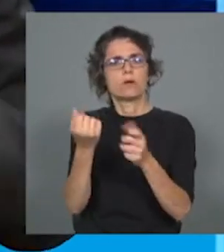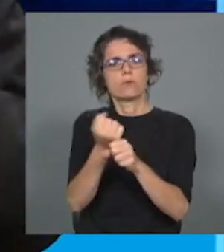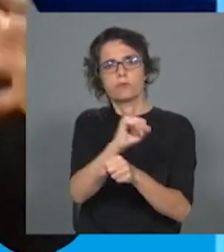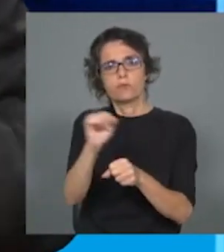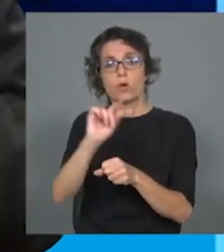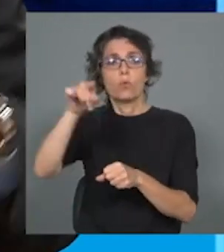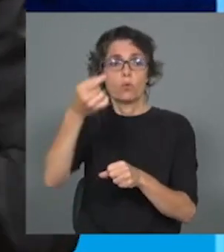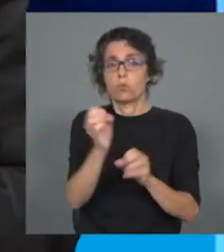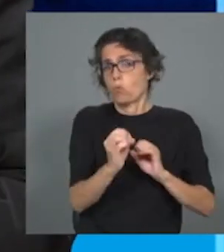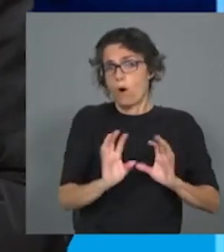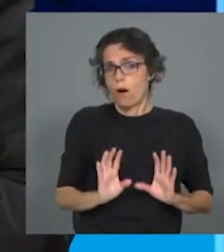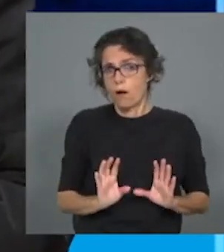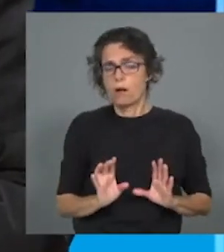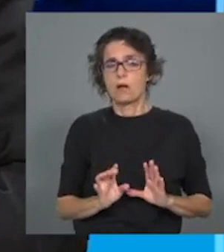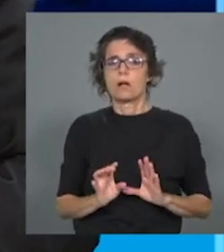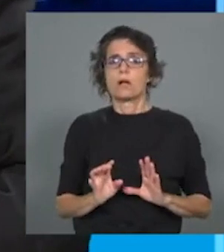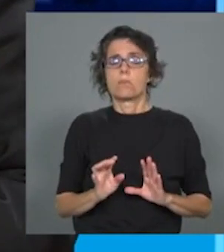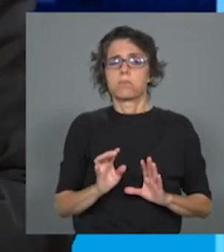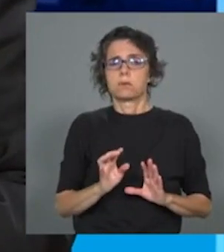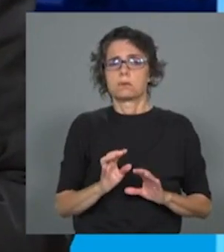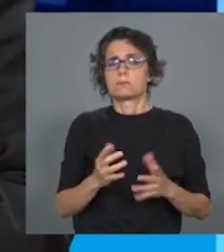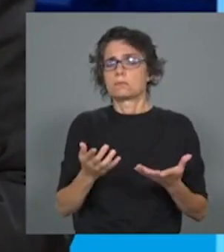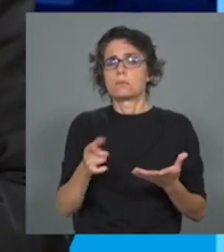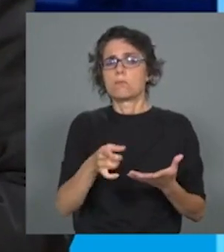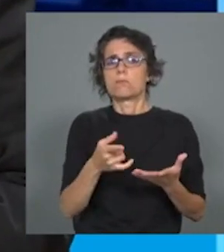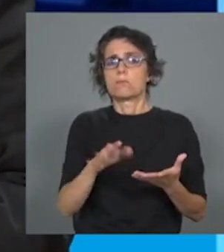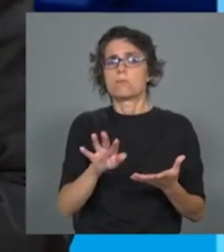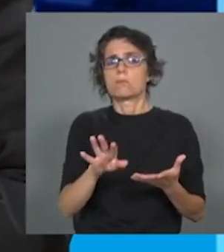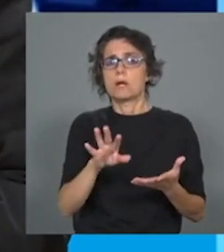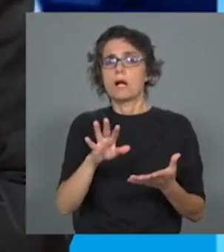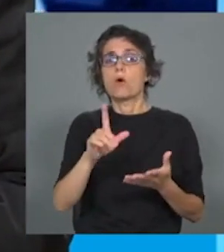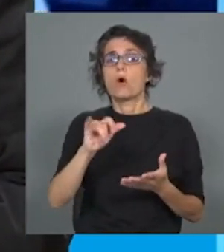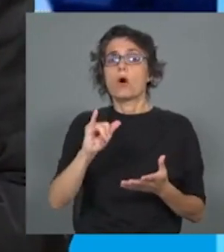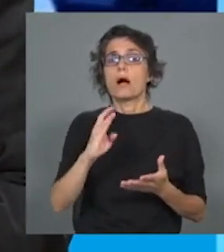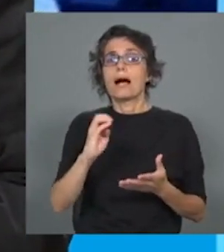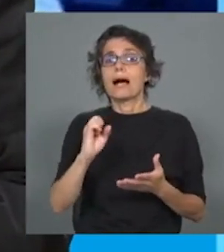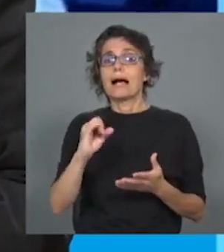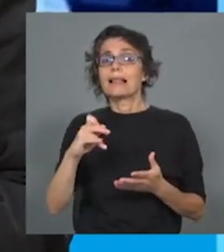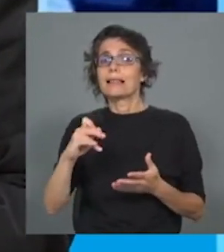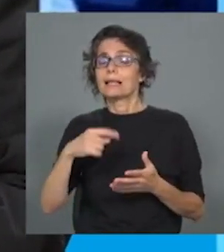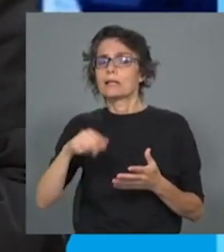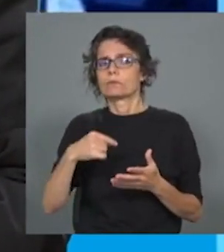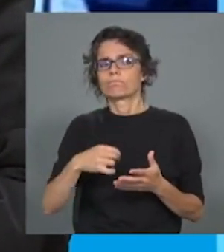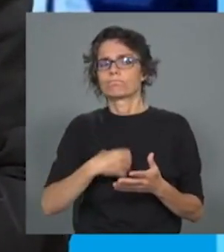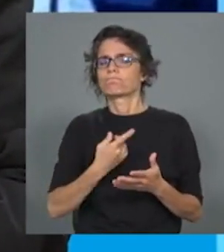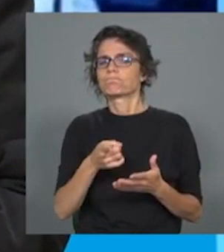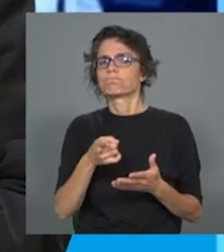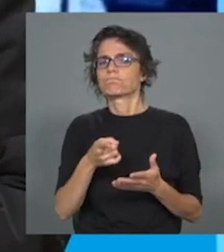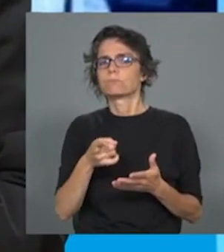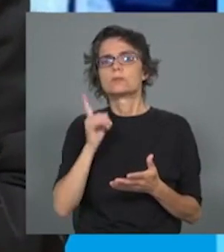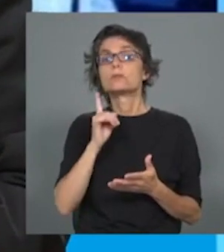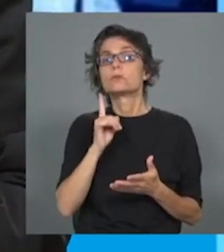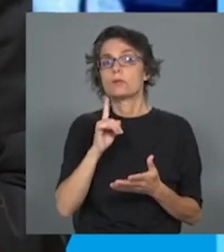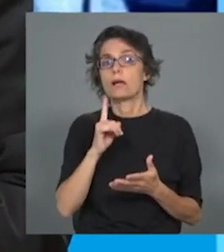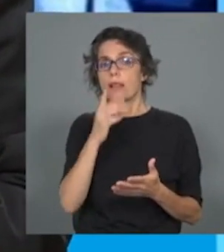não existe, porventura, por razões diversas, mas a Liga dos Bombeiros foi sentindo sempre como muito importante nesta